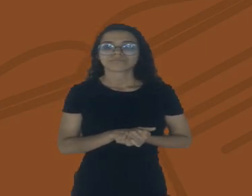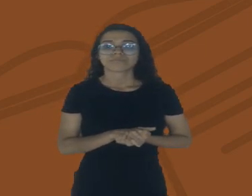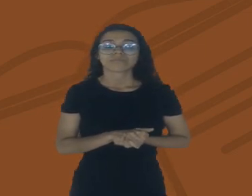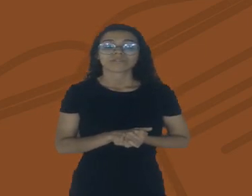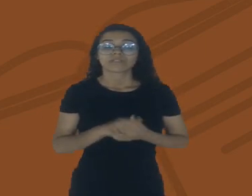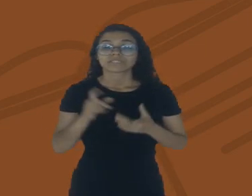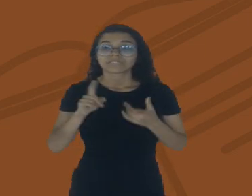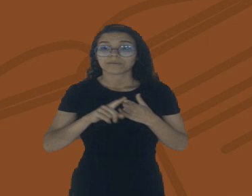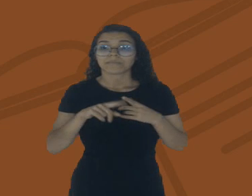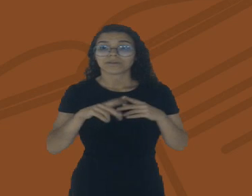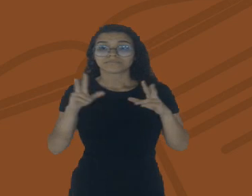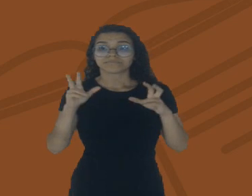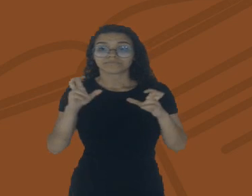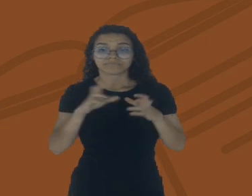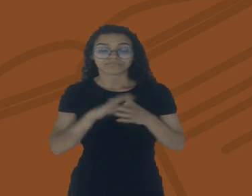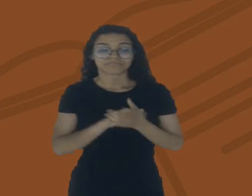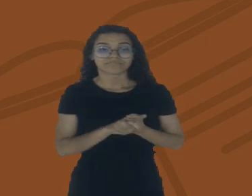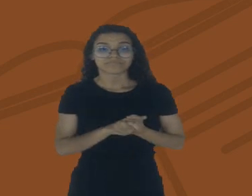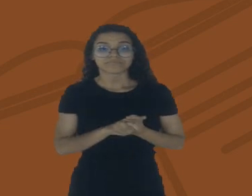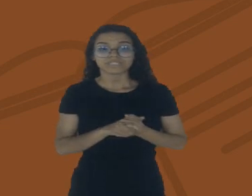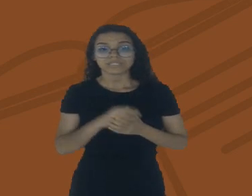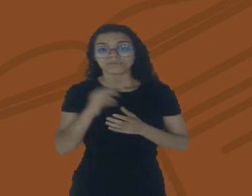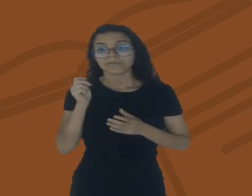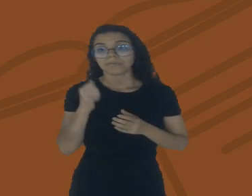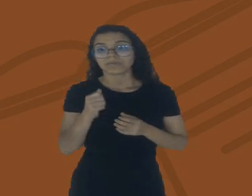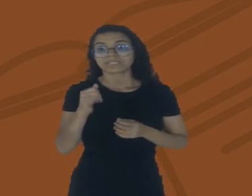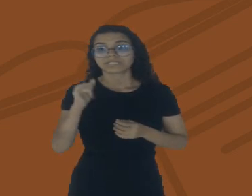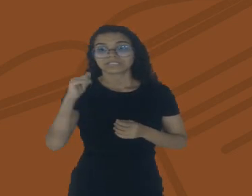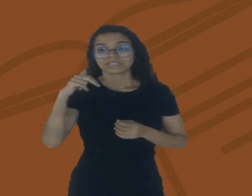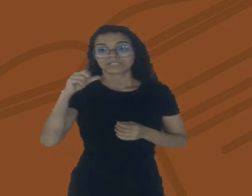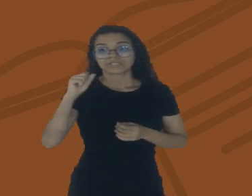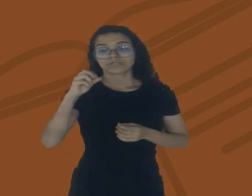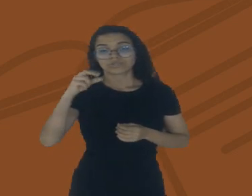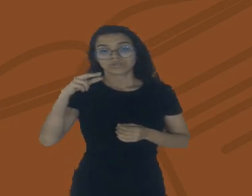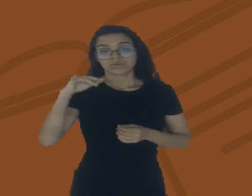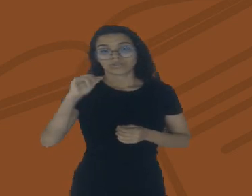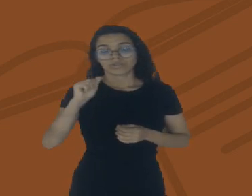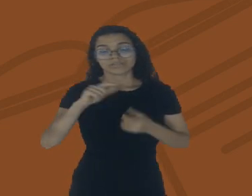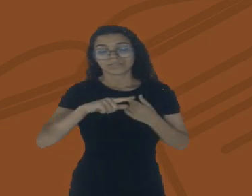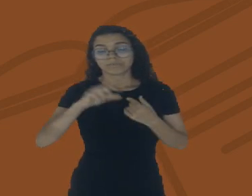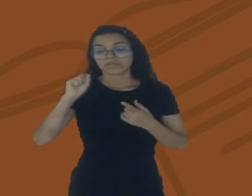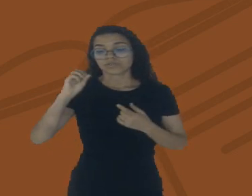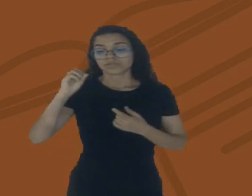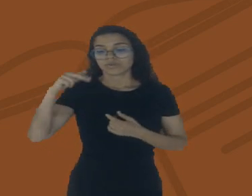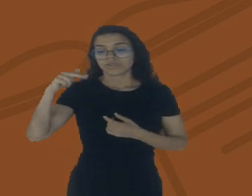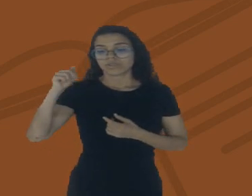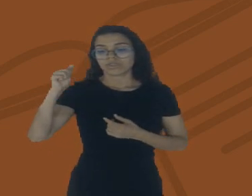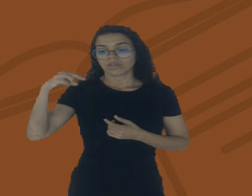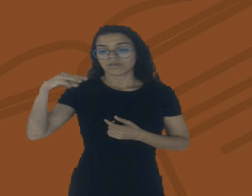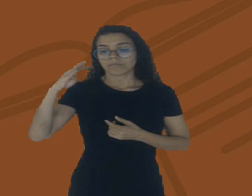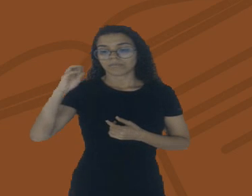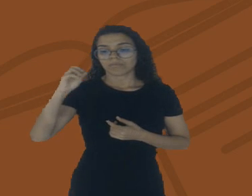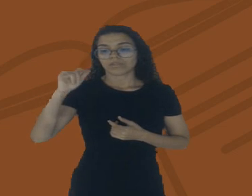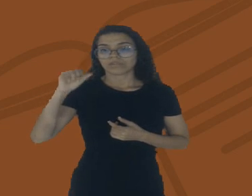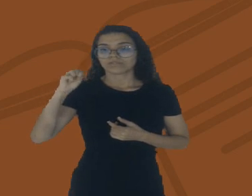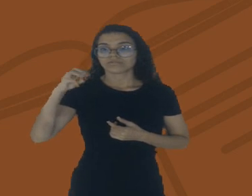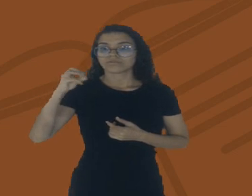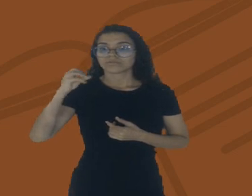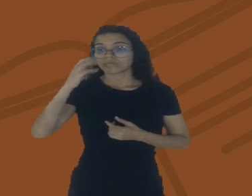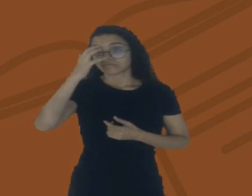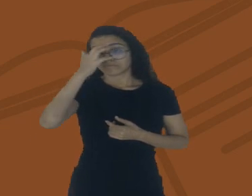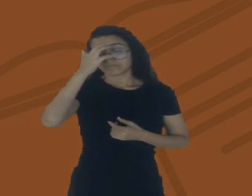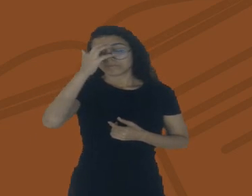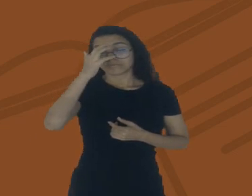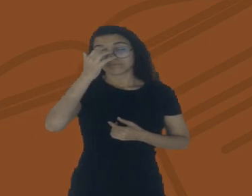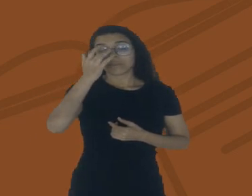Ainda sobre essas causas do distúrbio do sono, a gente pode colocar também a insônia e o sonambulismo, que também pode ser